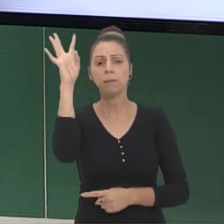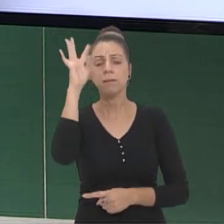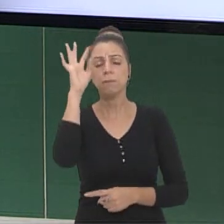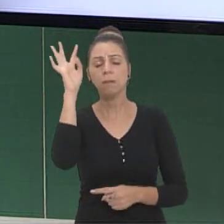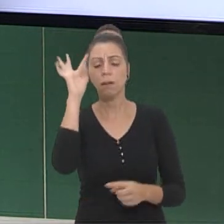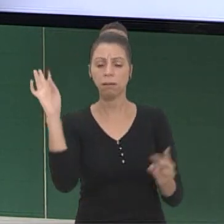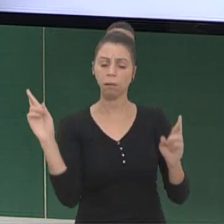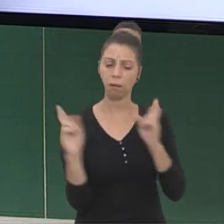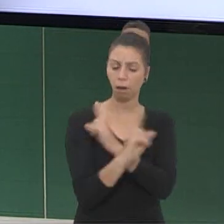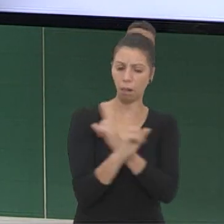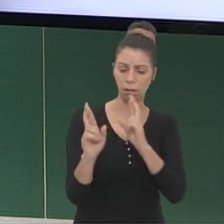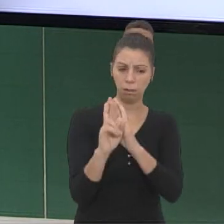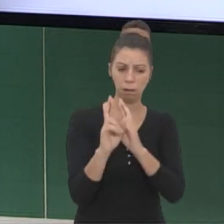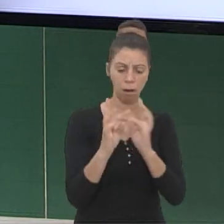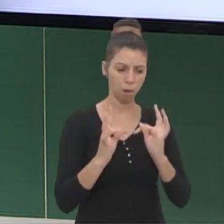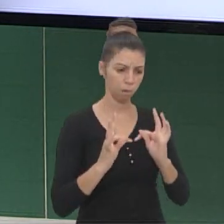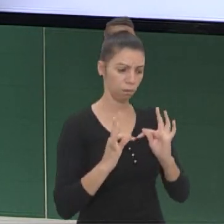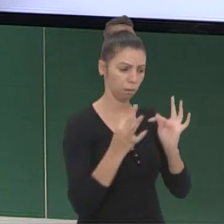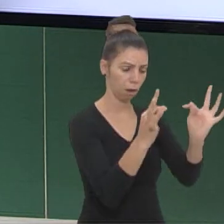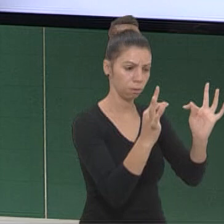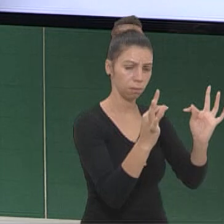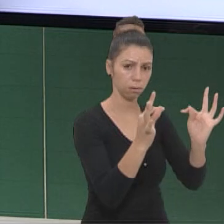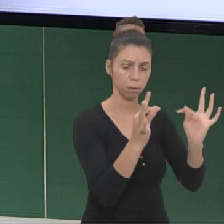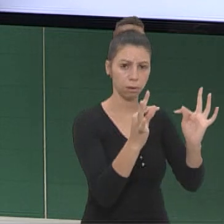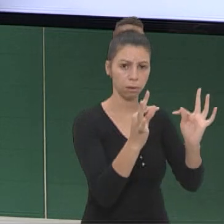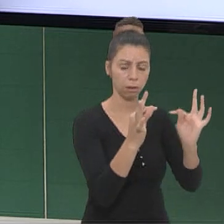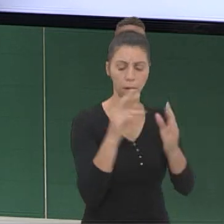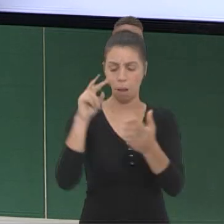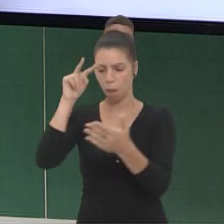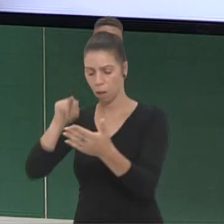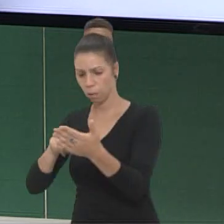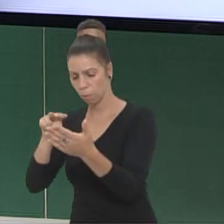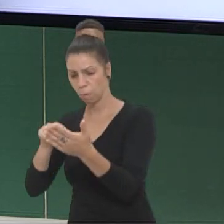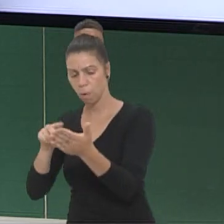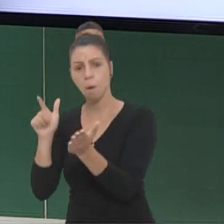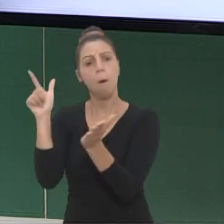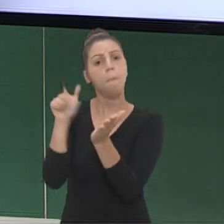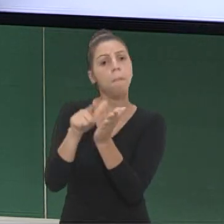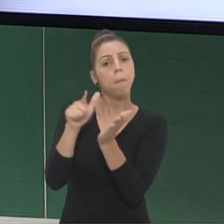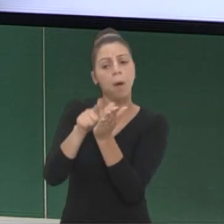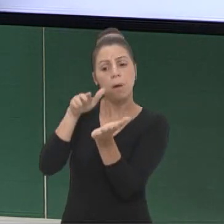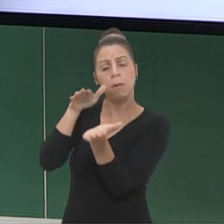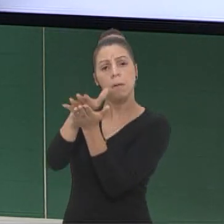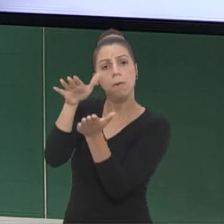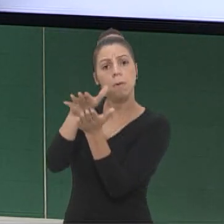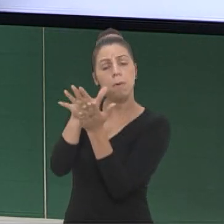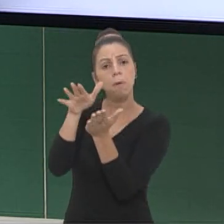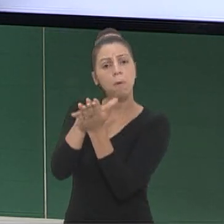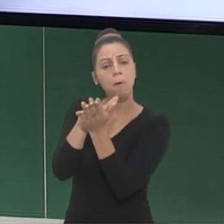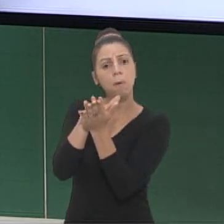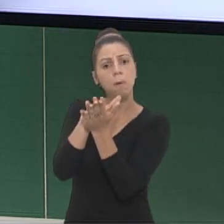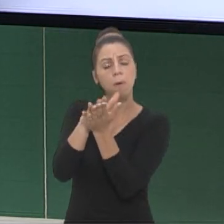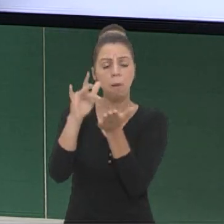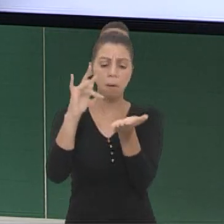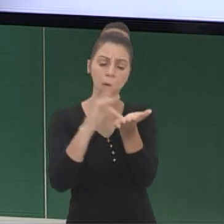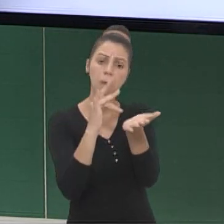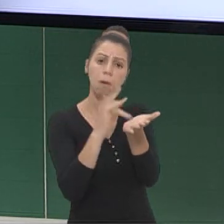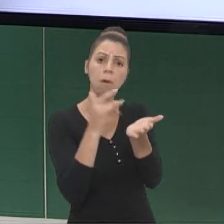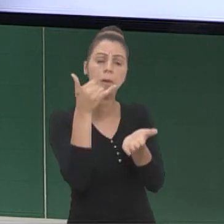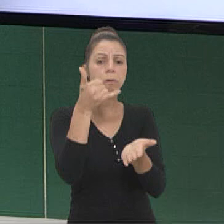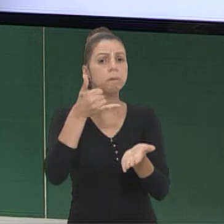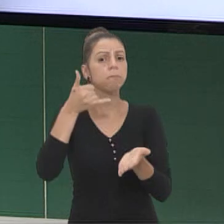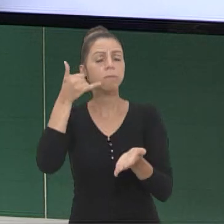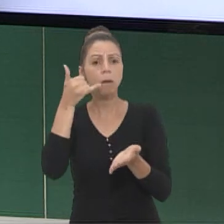tecnologia, leitura, o papel impresso, a pantalla, olha só, a telinha do celular, a telinha de